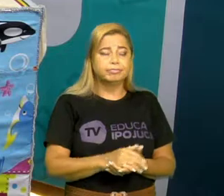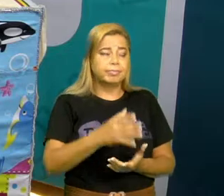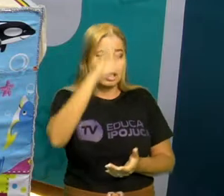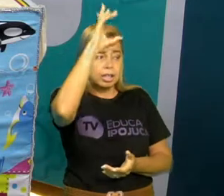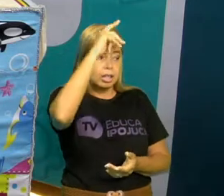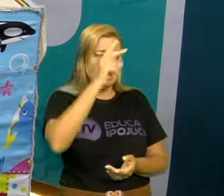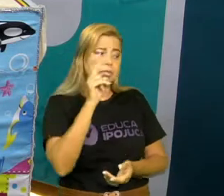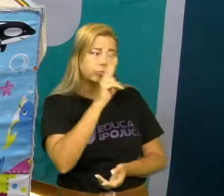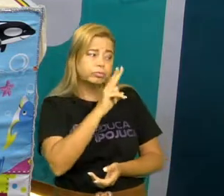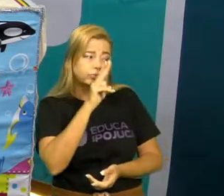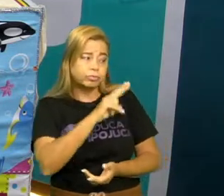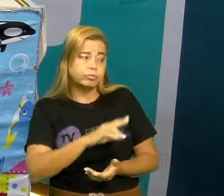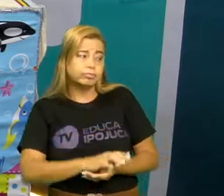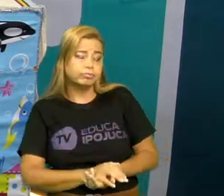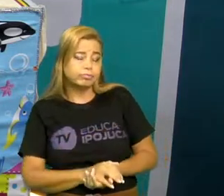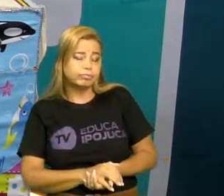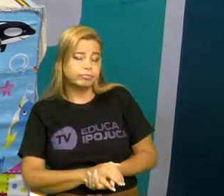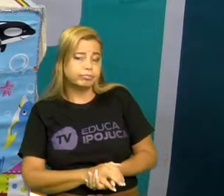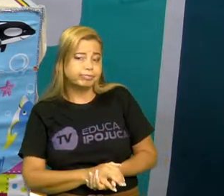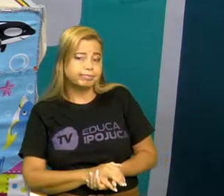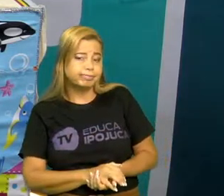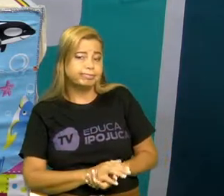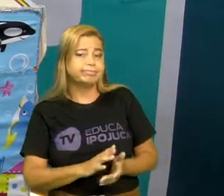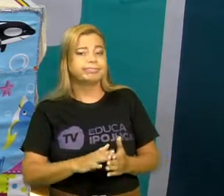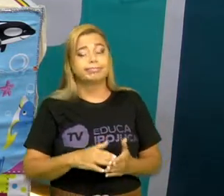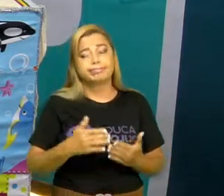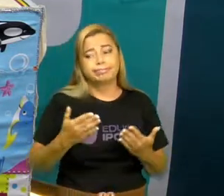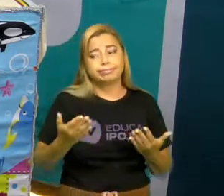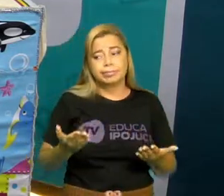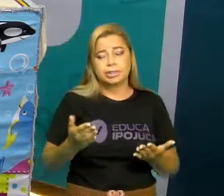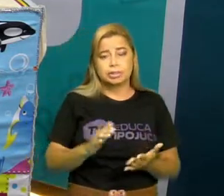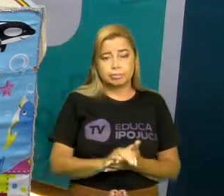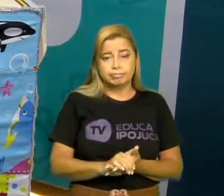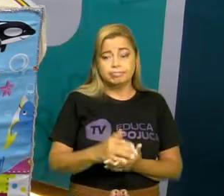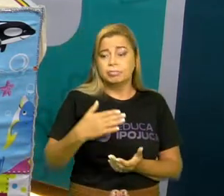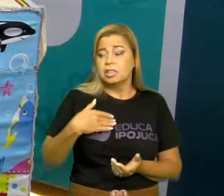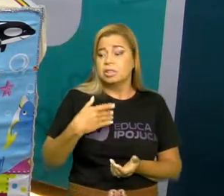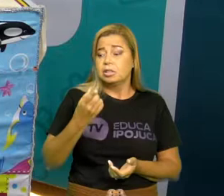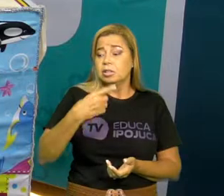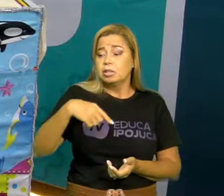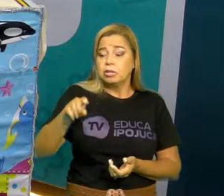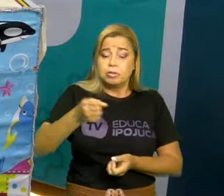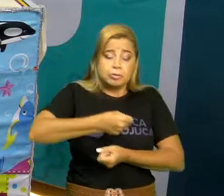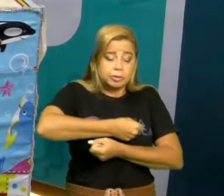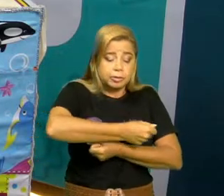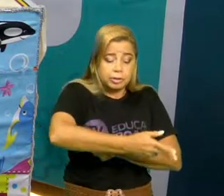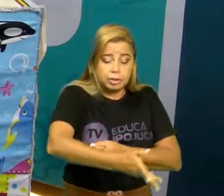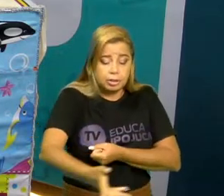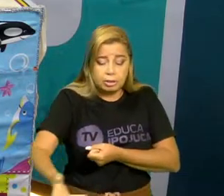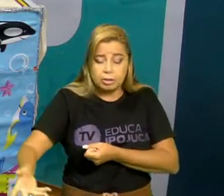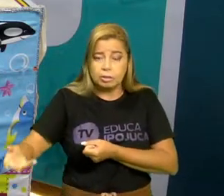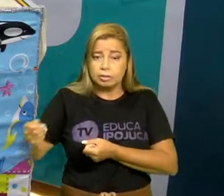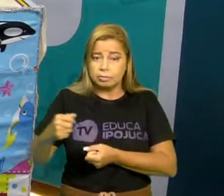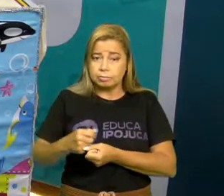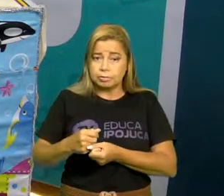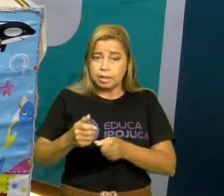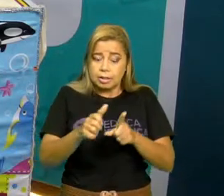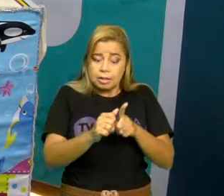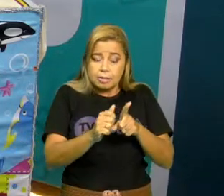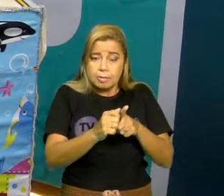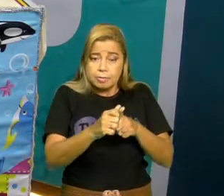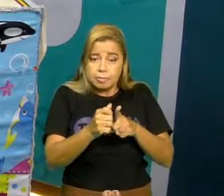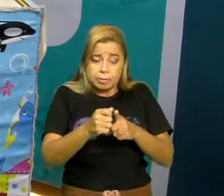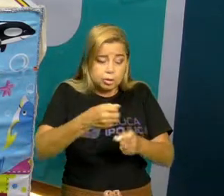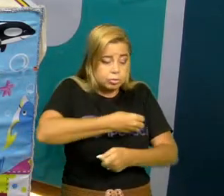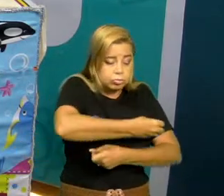Não tem nada, não. Eu vou e planto. A galinha foi, plantou